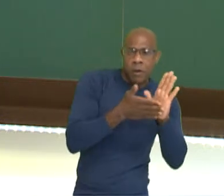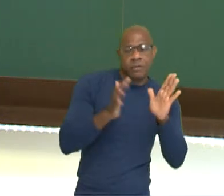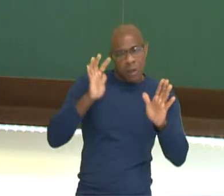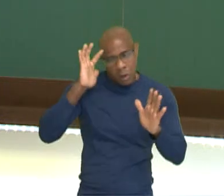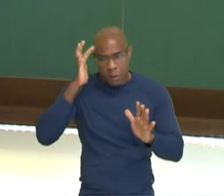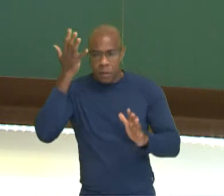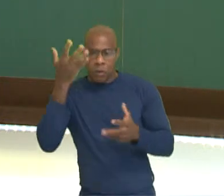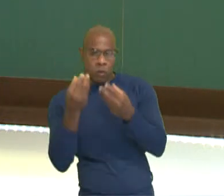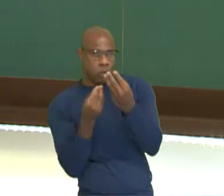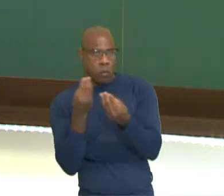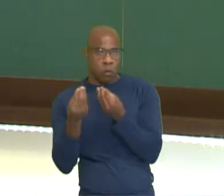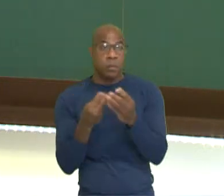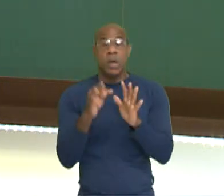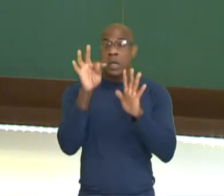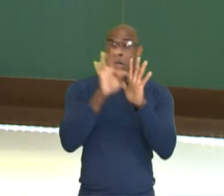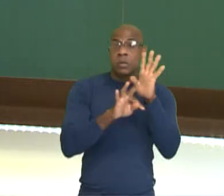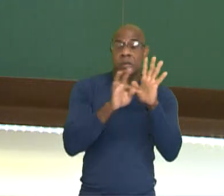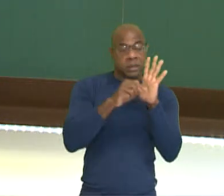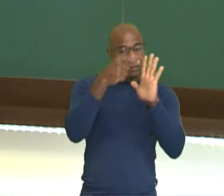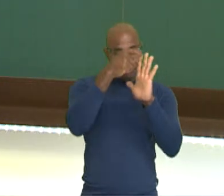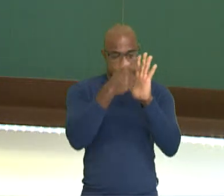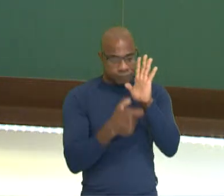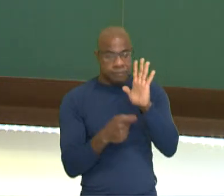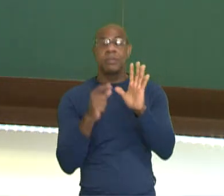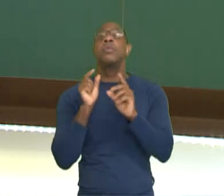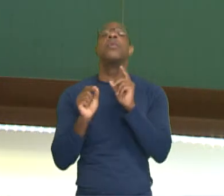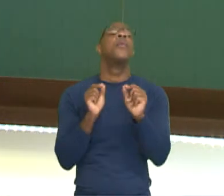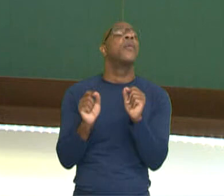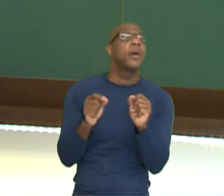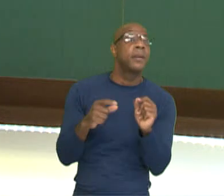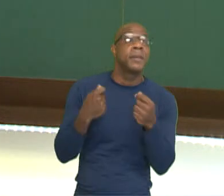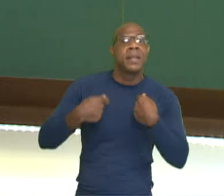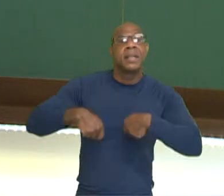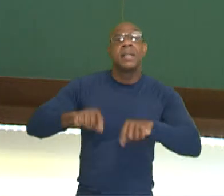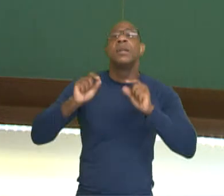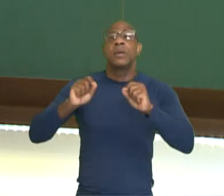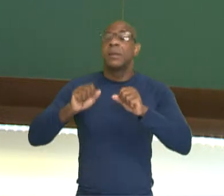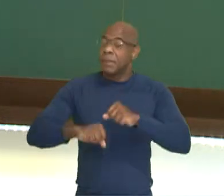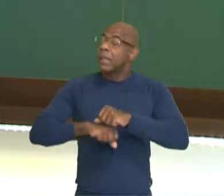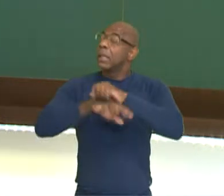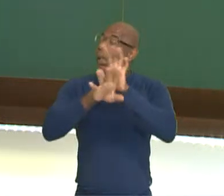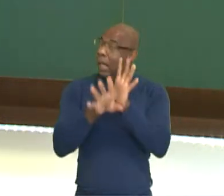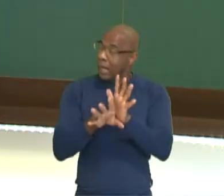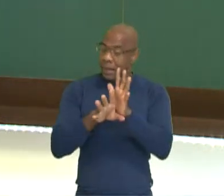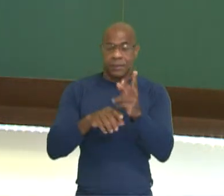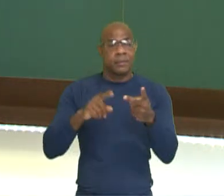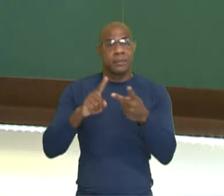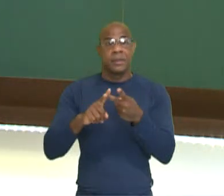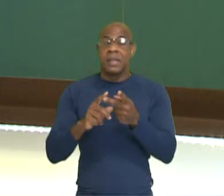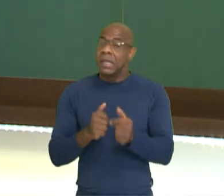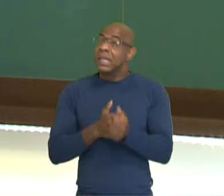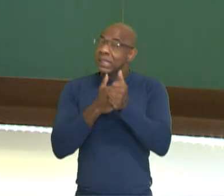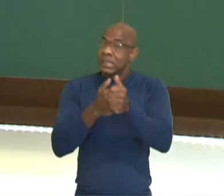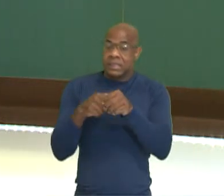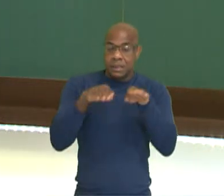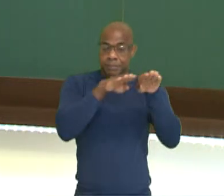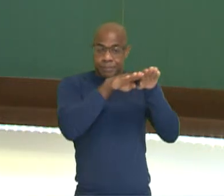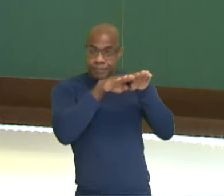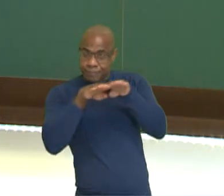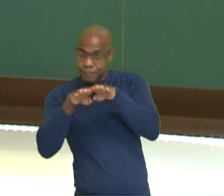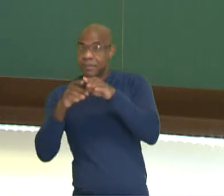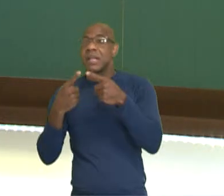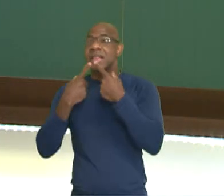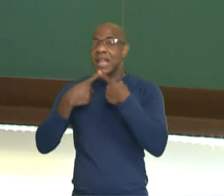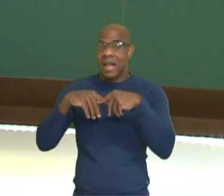solução. E o texto, então, como acabei de falar, tem que ser o quê? Claro, seguir a norma padrão da língua